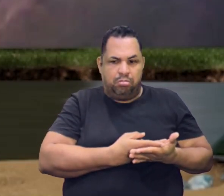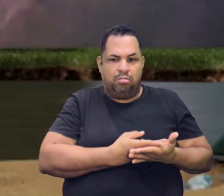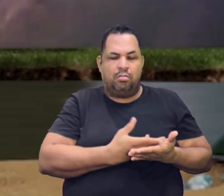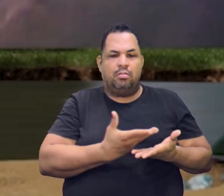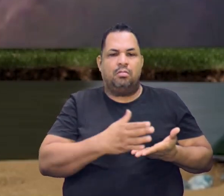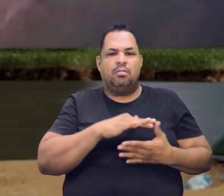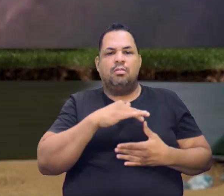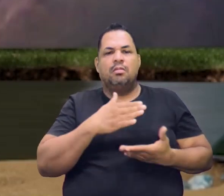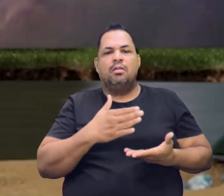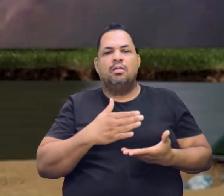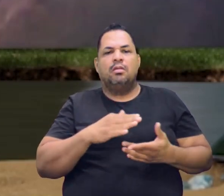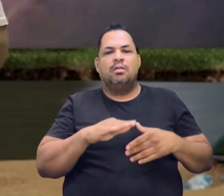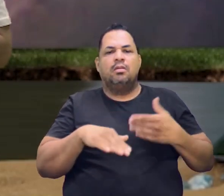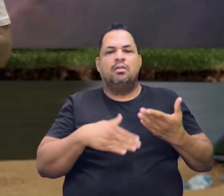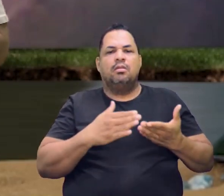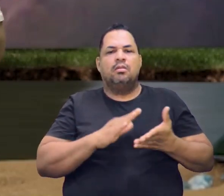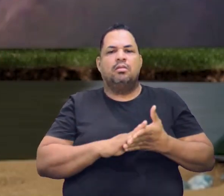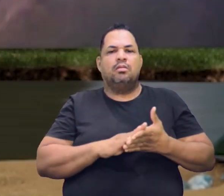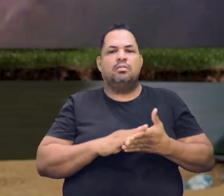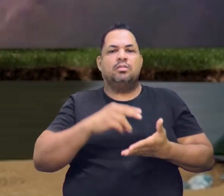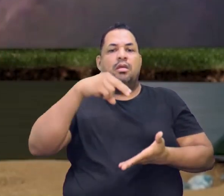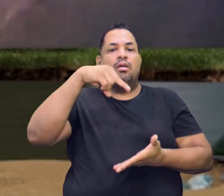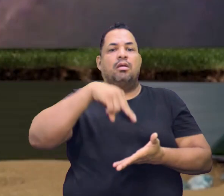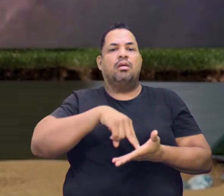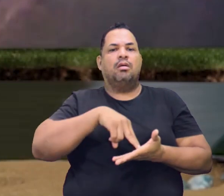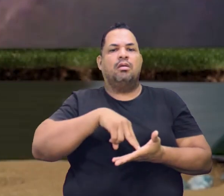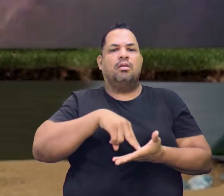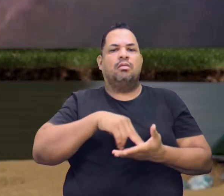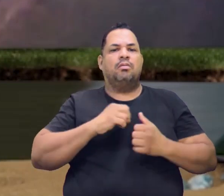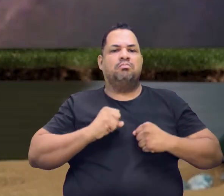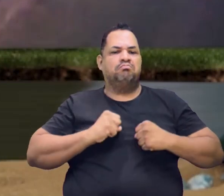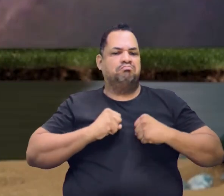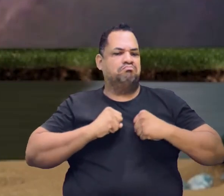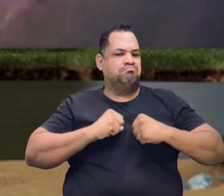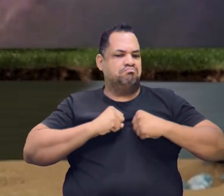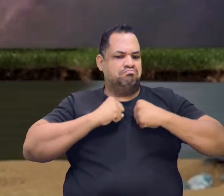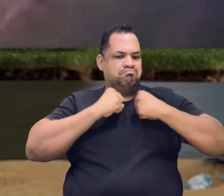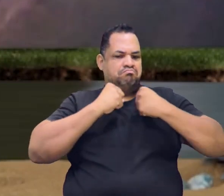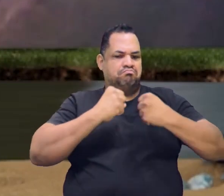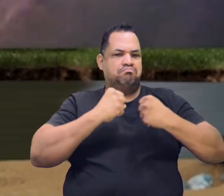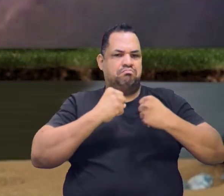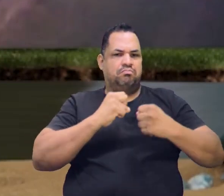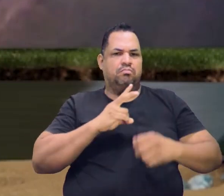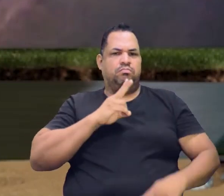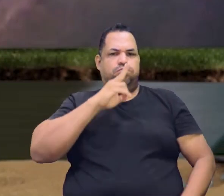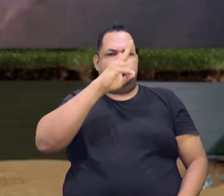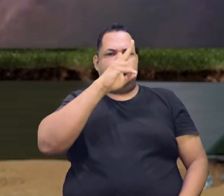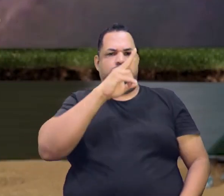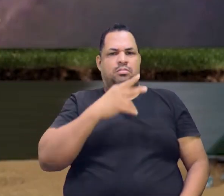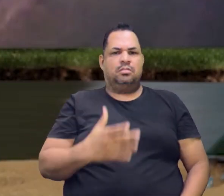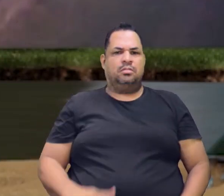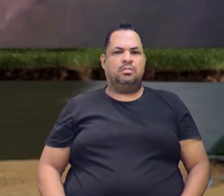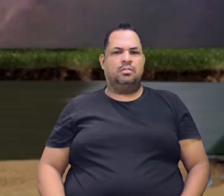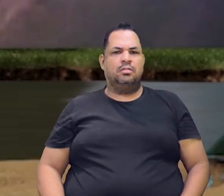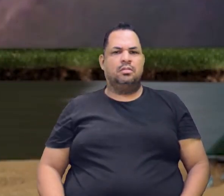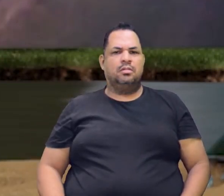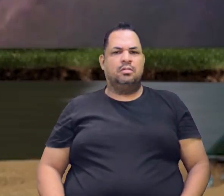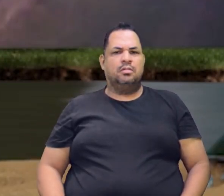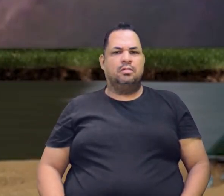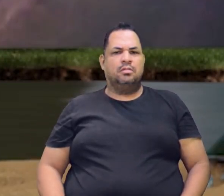lá para ver o paciente, o Rondon estava em pé, forte igual um touro. O médico olhou e falou assim,